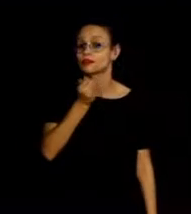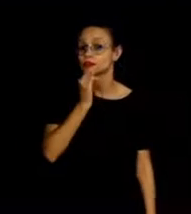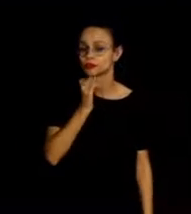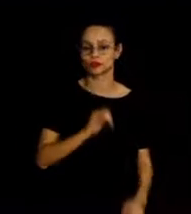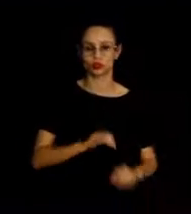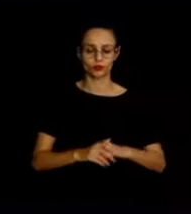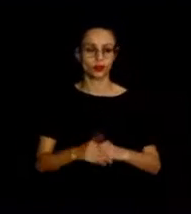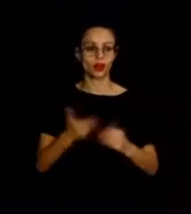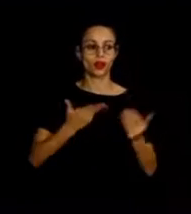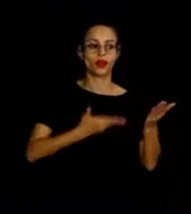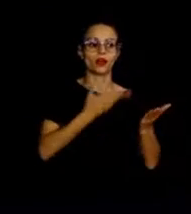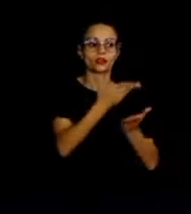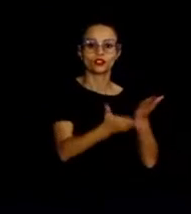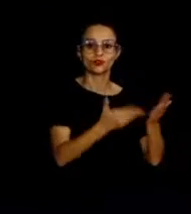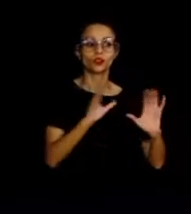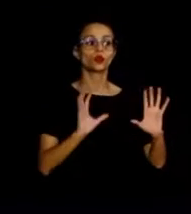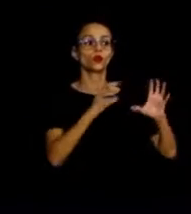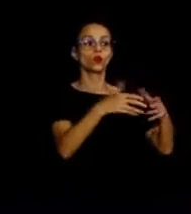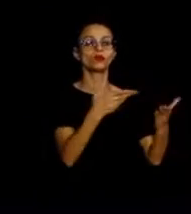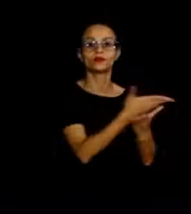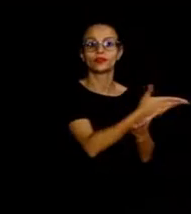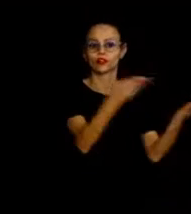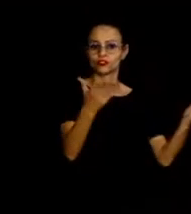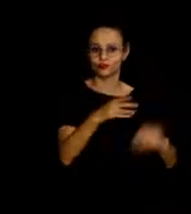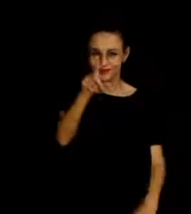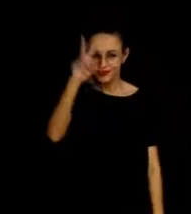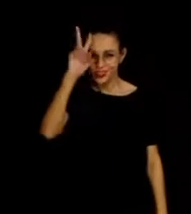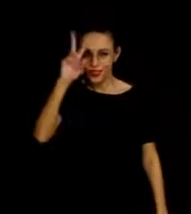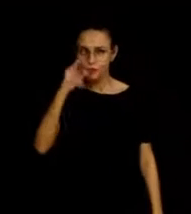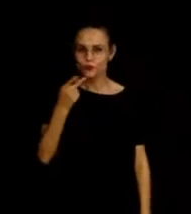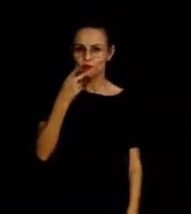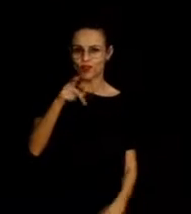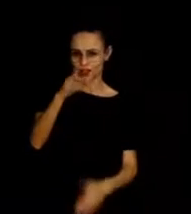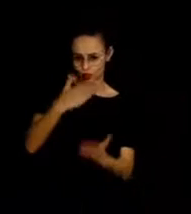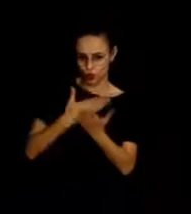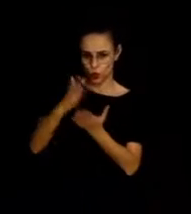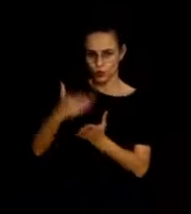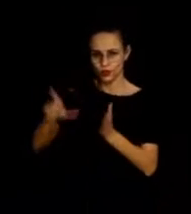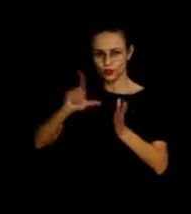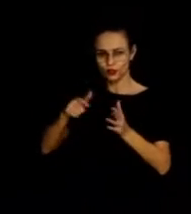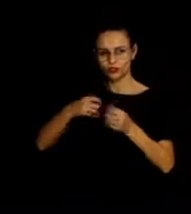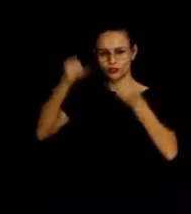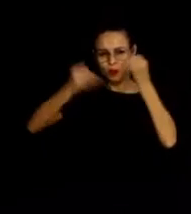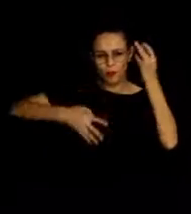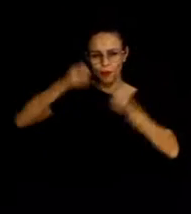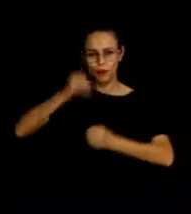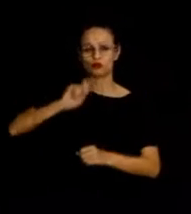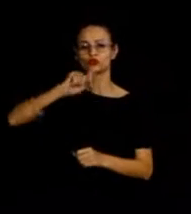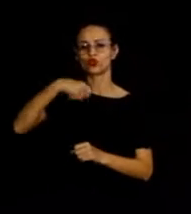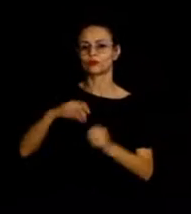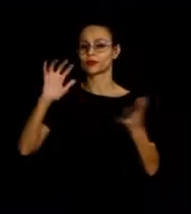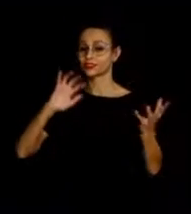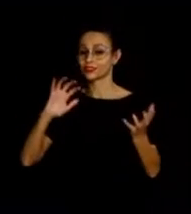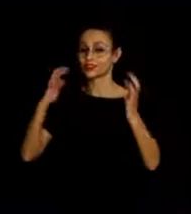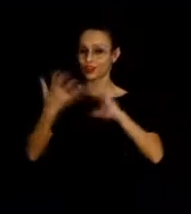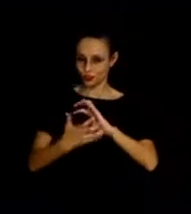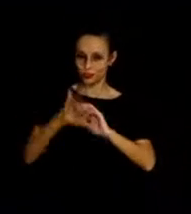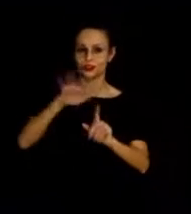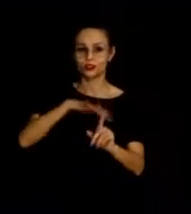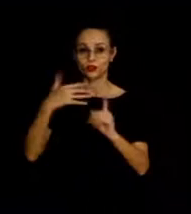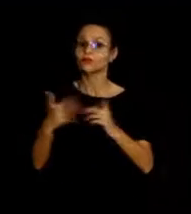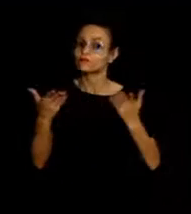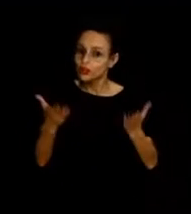por exemplo atendimento à comunidade lembra daquilo que eu falei no começo da nossa conversa de transformação social